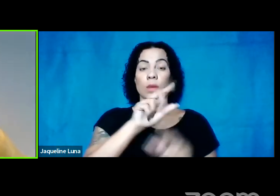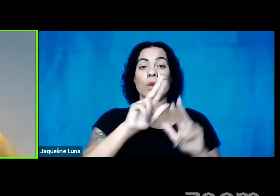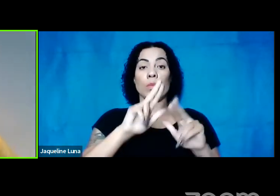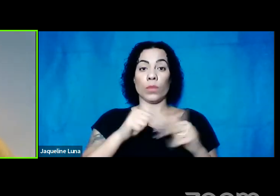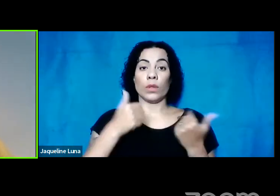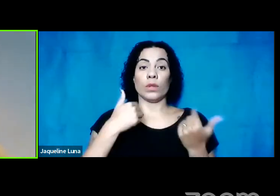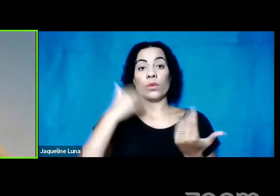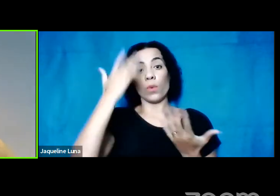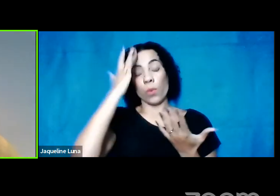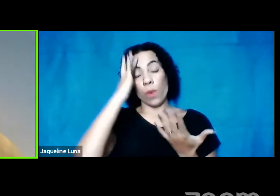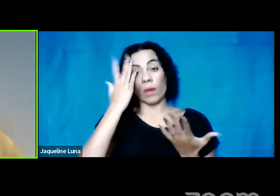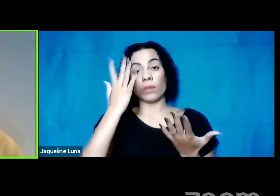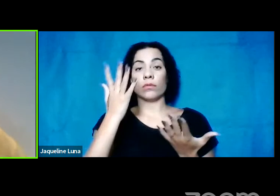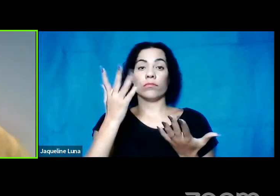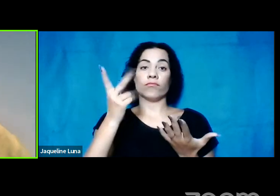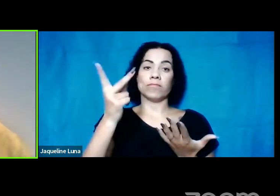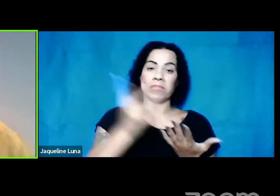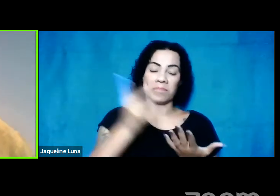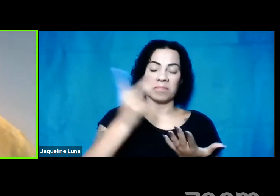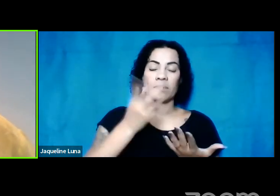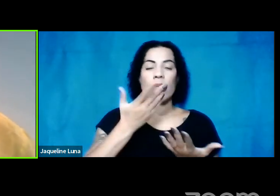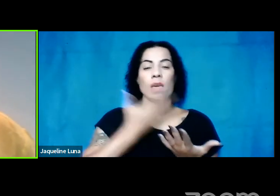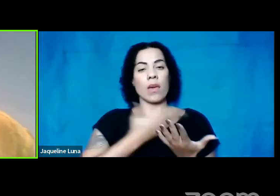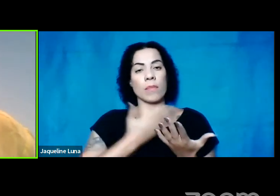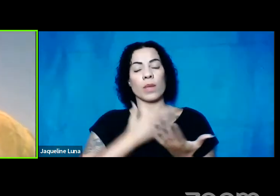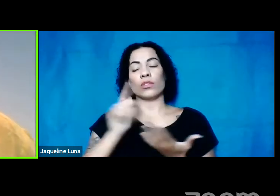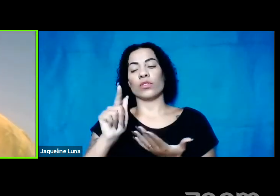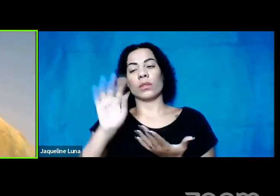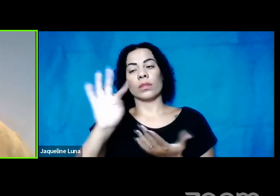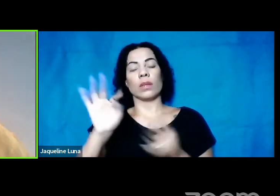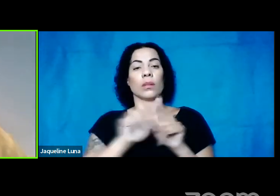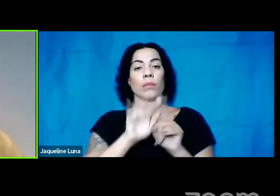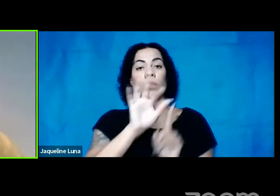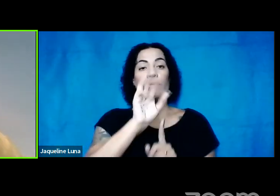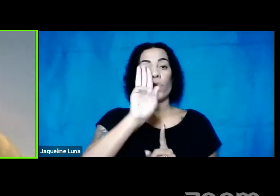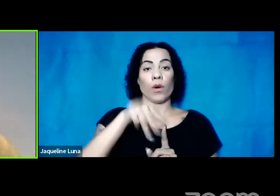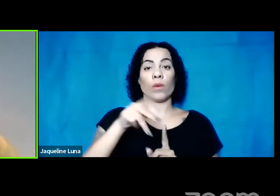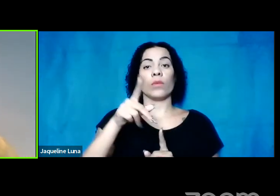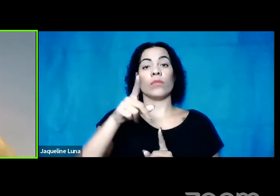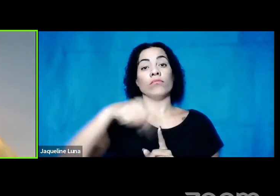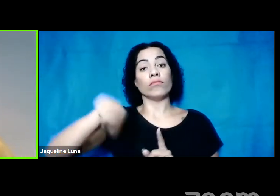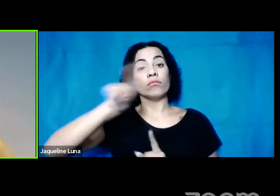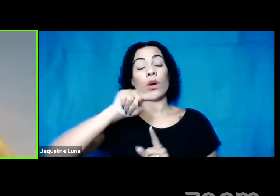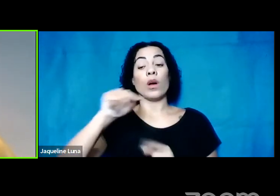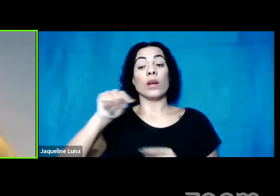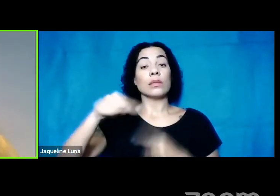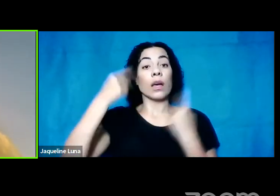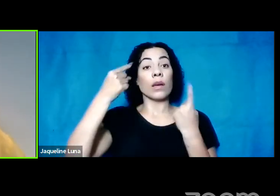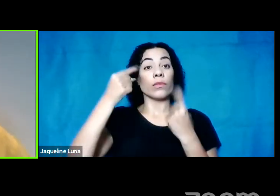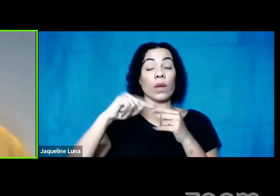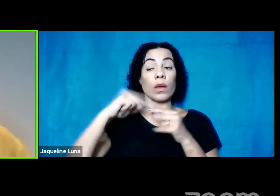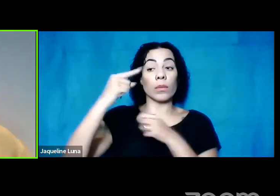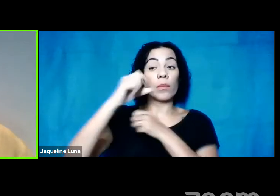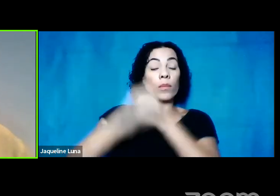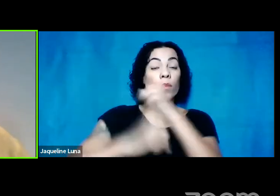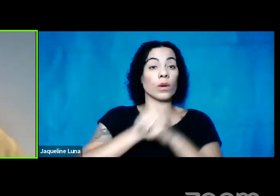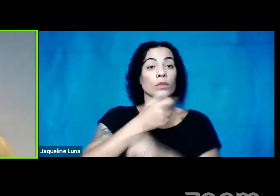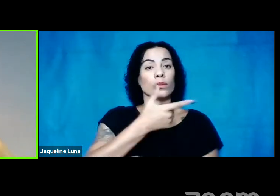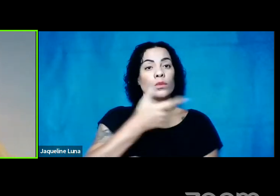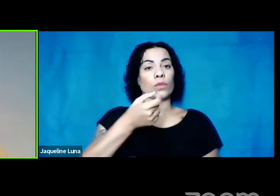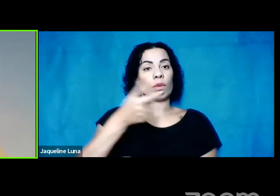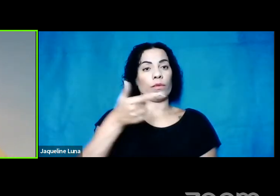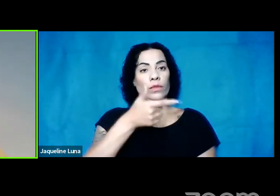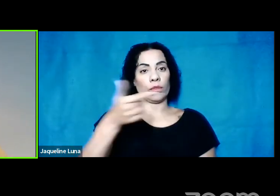companheiras de fórum de GT aí, que elas coordenam, que o nosso desafio para 2022, o ano